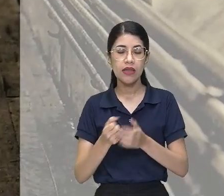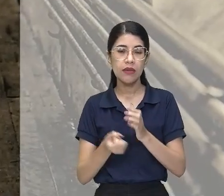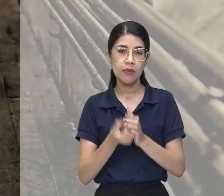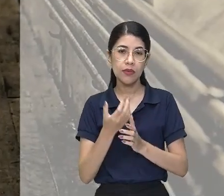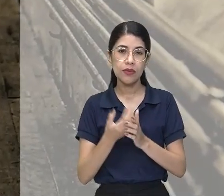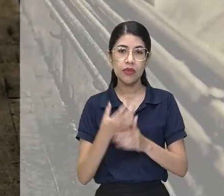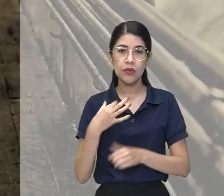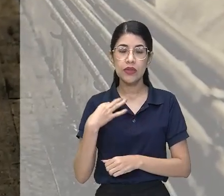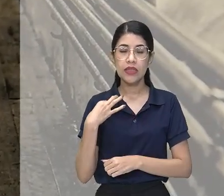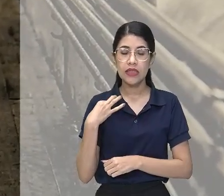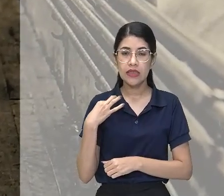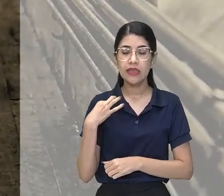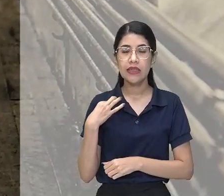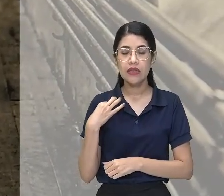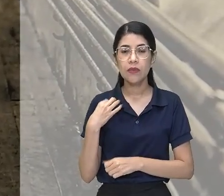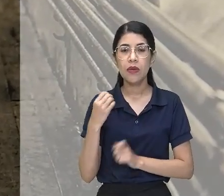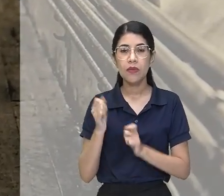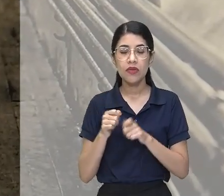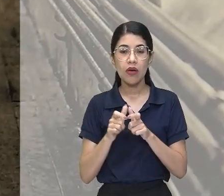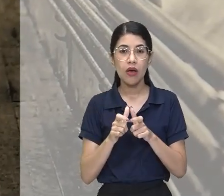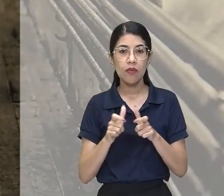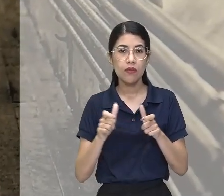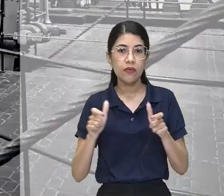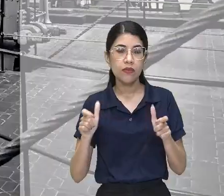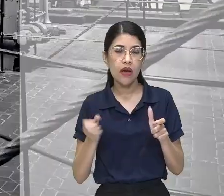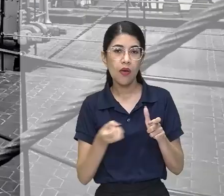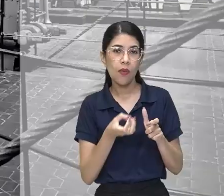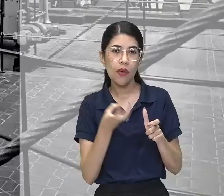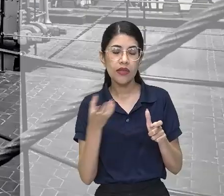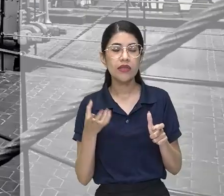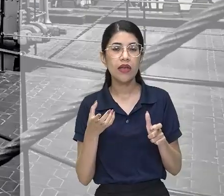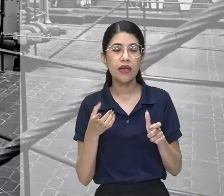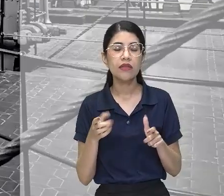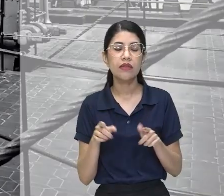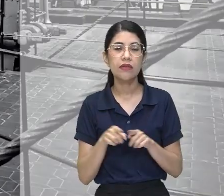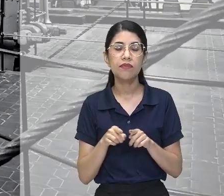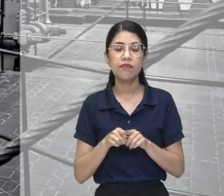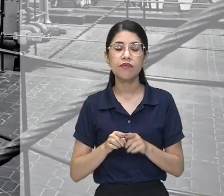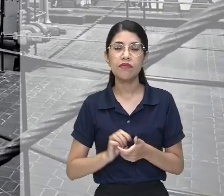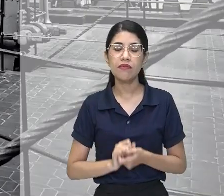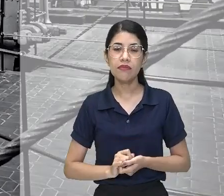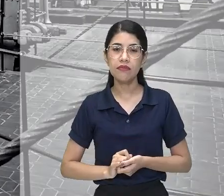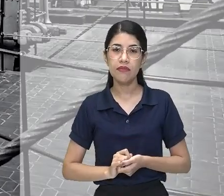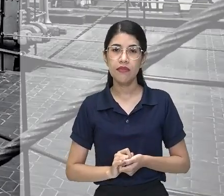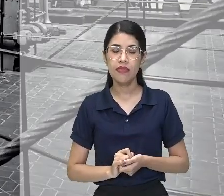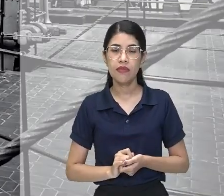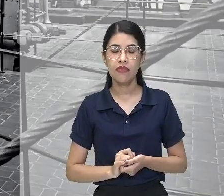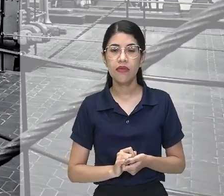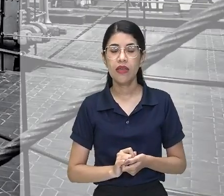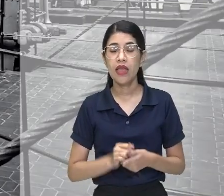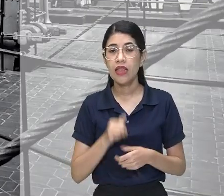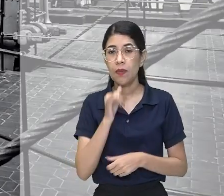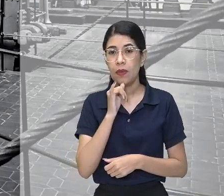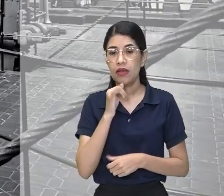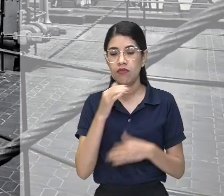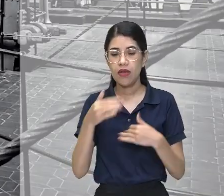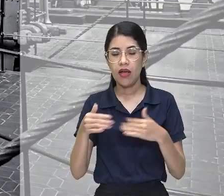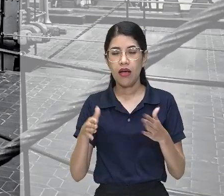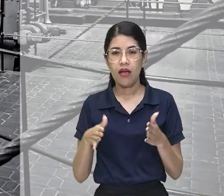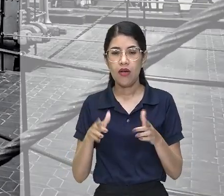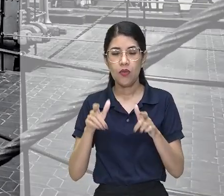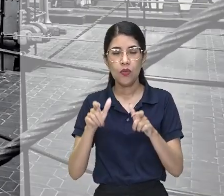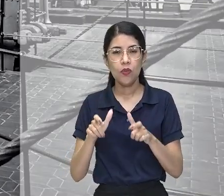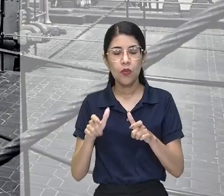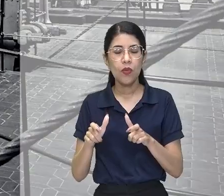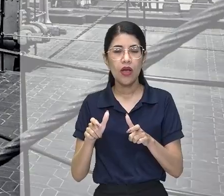desses tecidos para aumentar a produtividade. Então, vamos dizer que o laboratório para